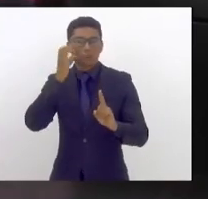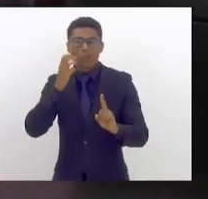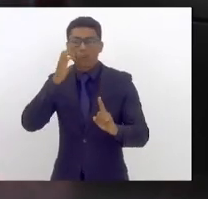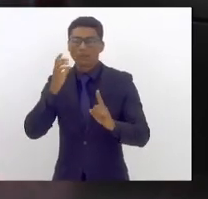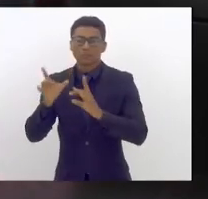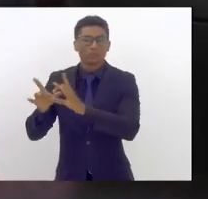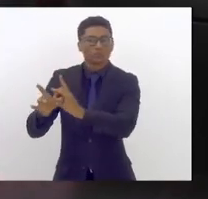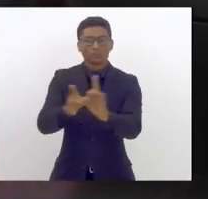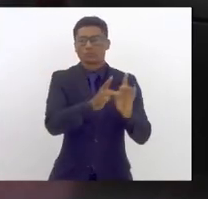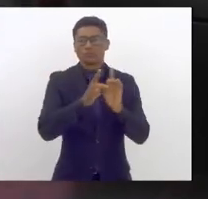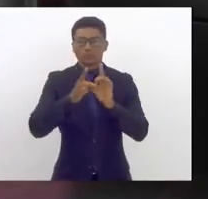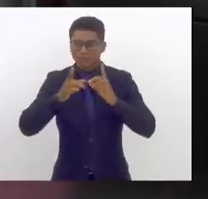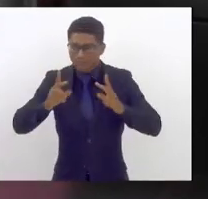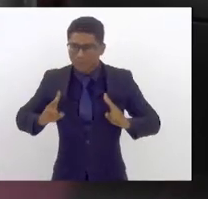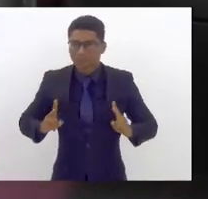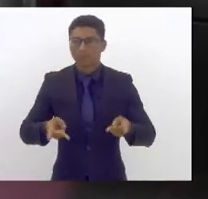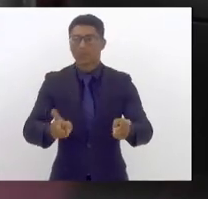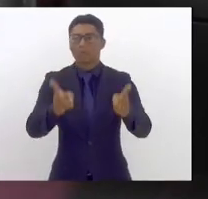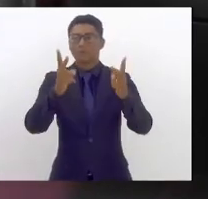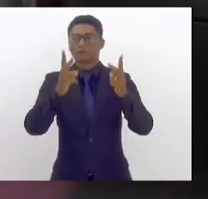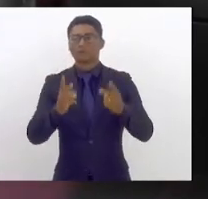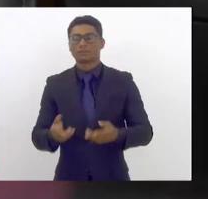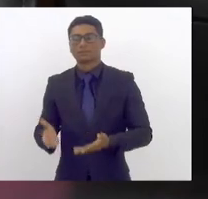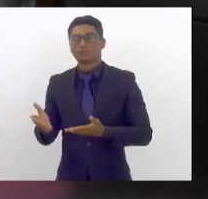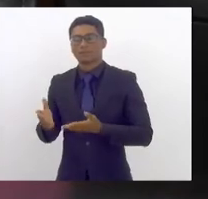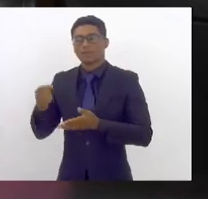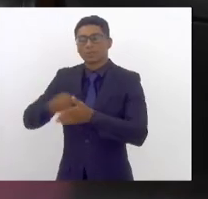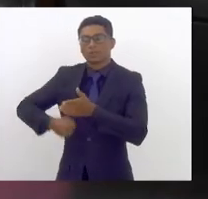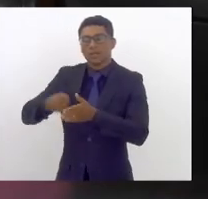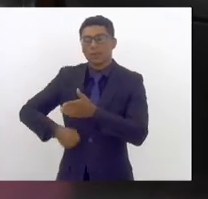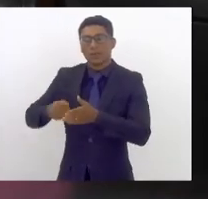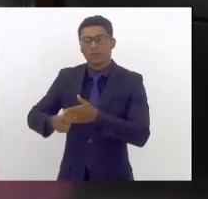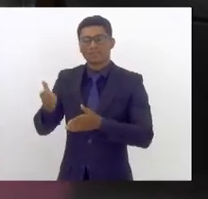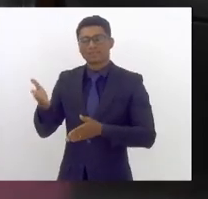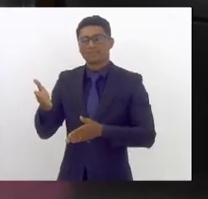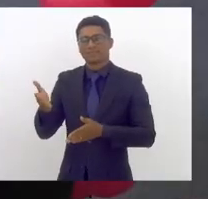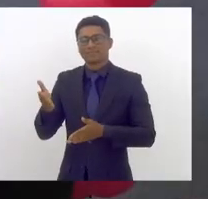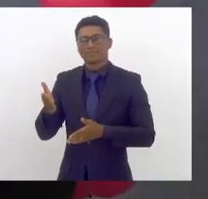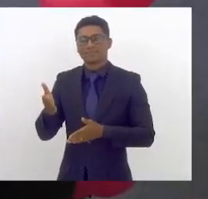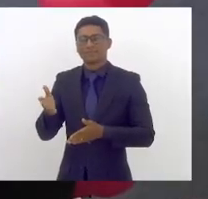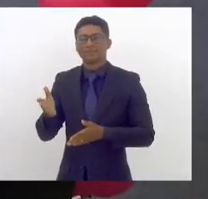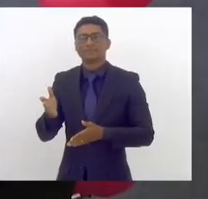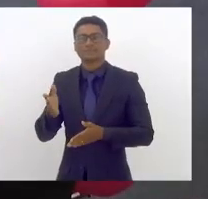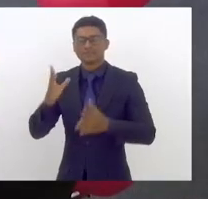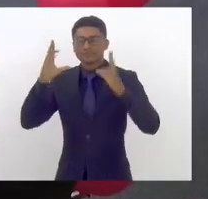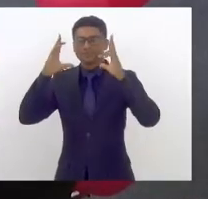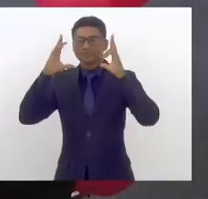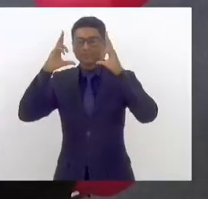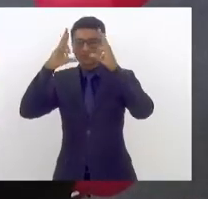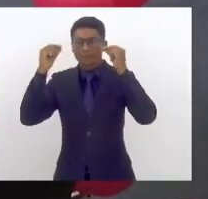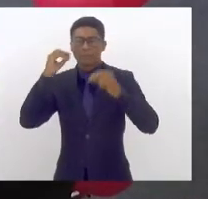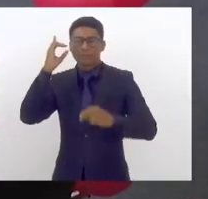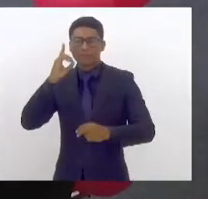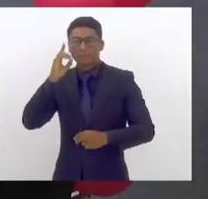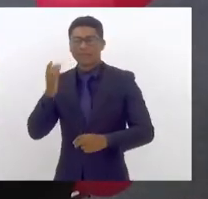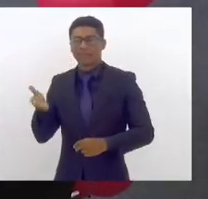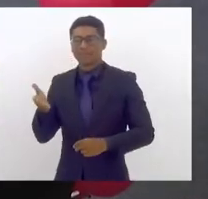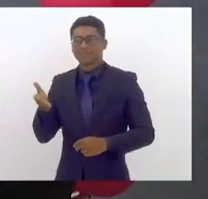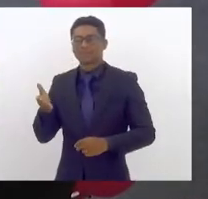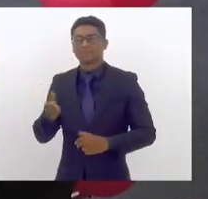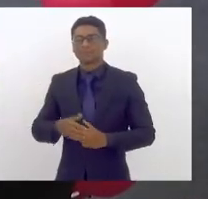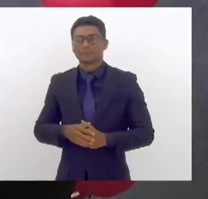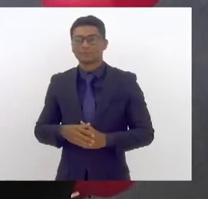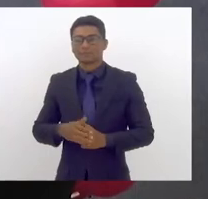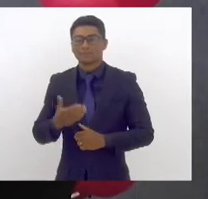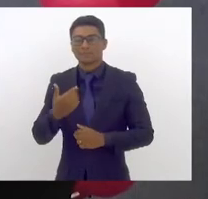Unidas sempre com essa querida lutadora e vencedora que é a nossa querida deputada enfermeira Rejane